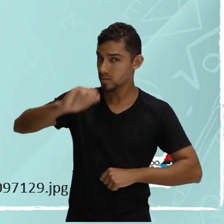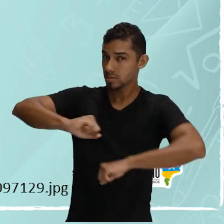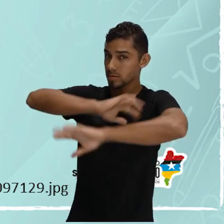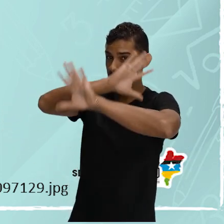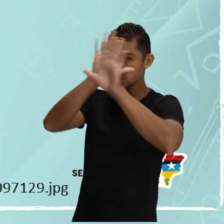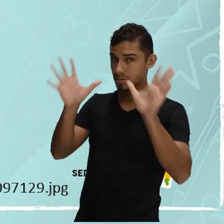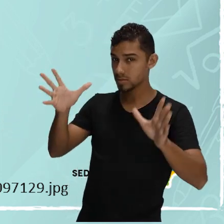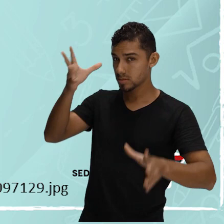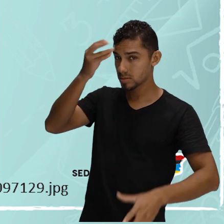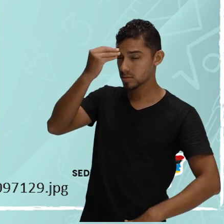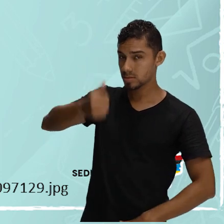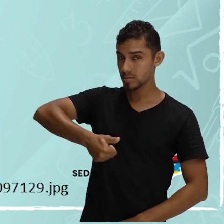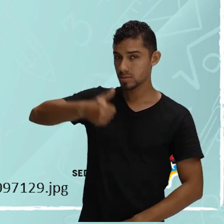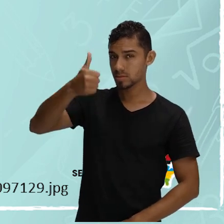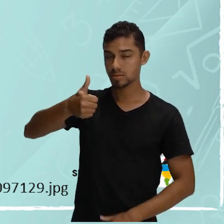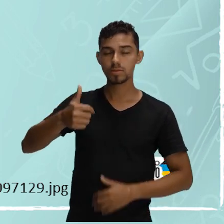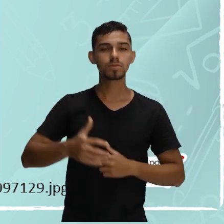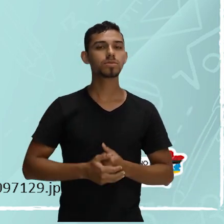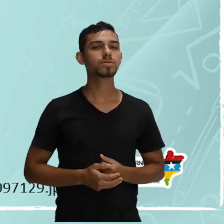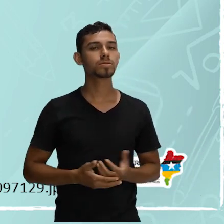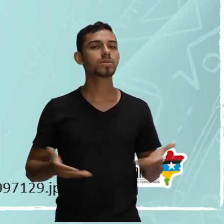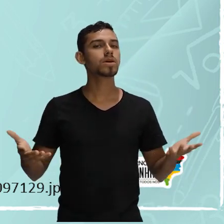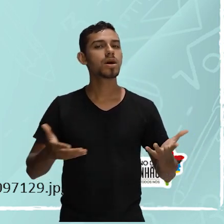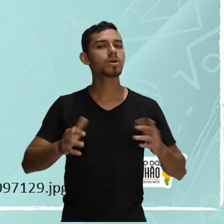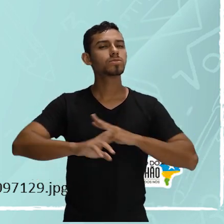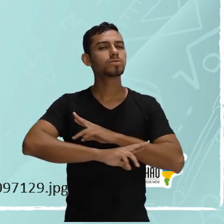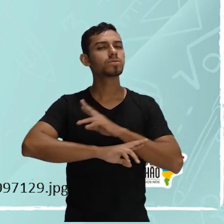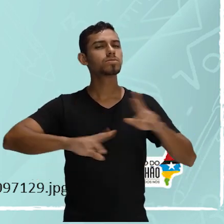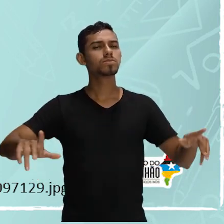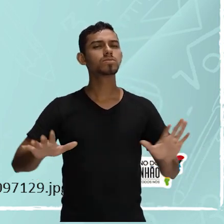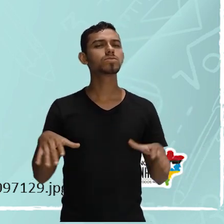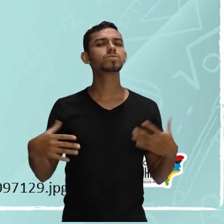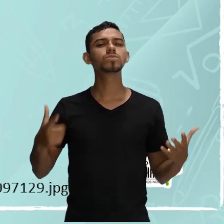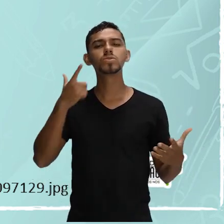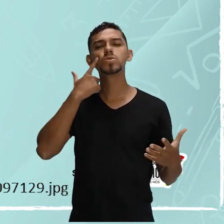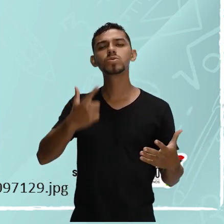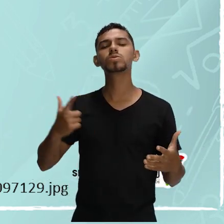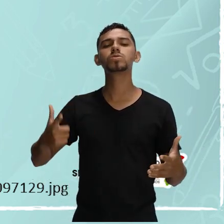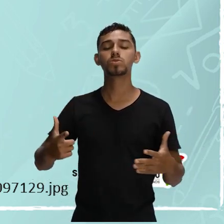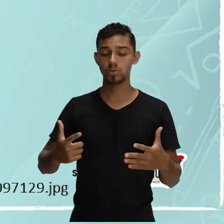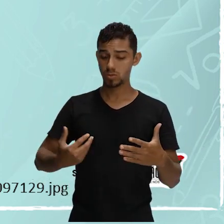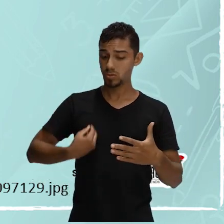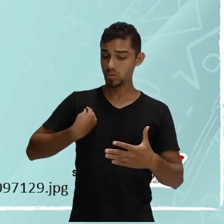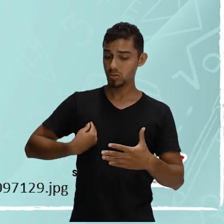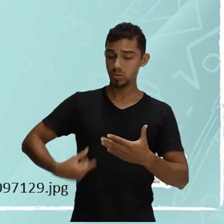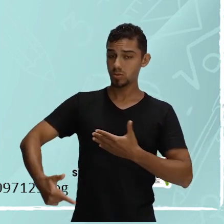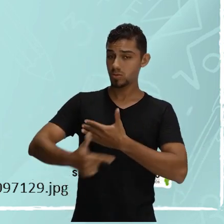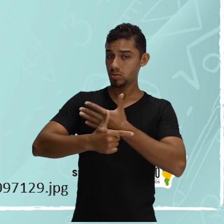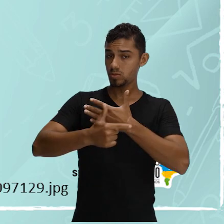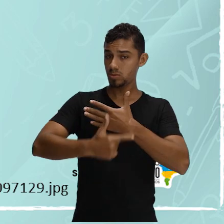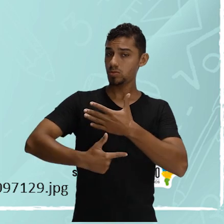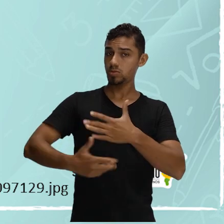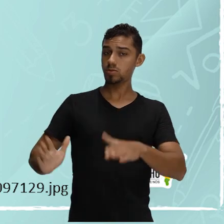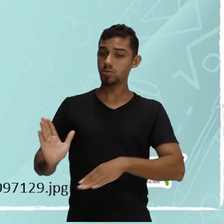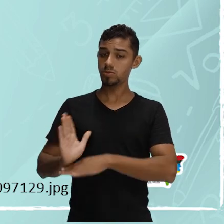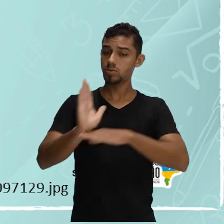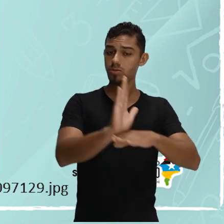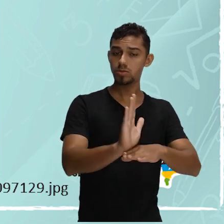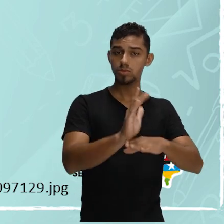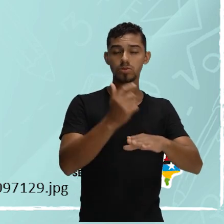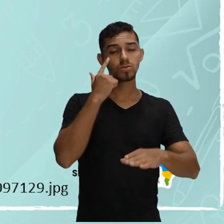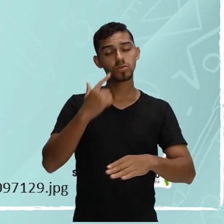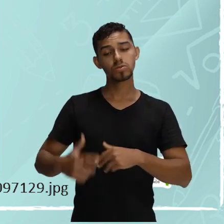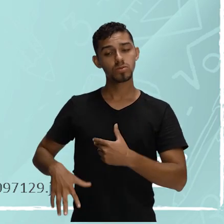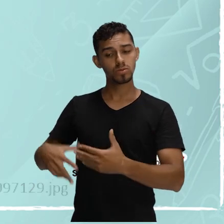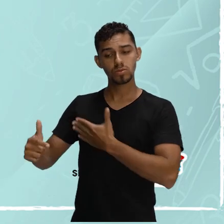o que é status? Beleza. Agora eu vou te falar a diferença entre status atribuído e status